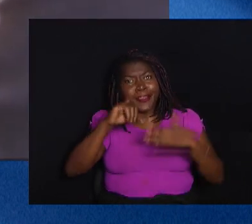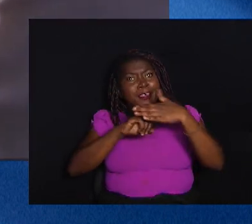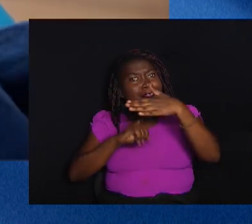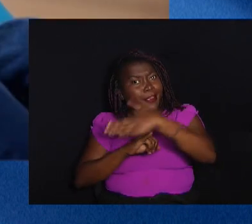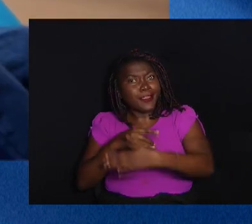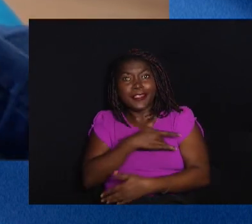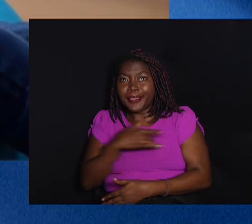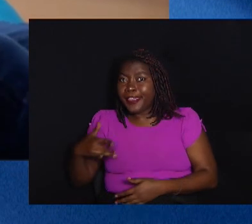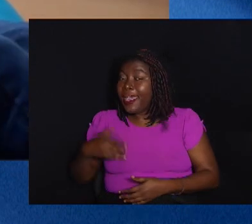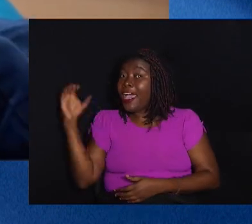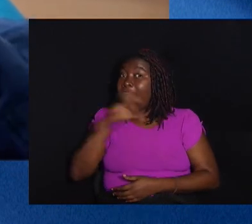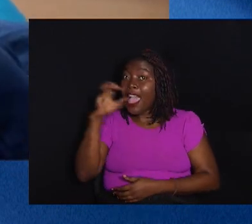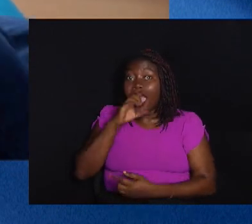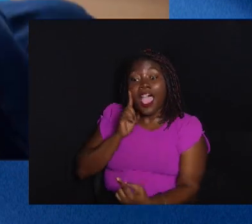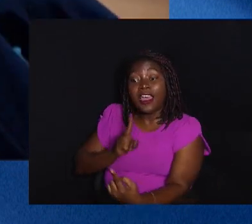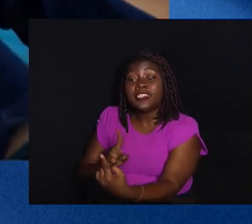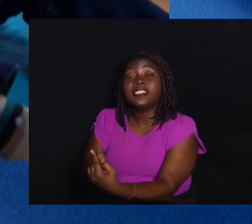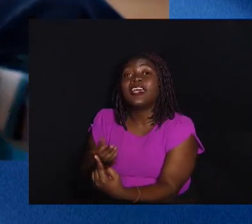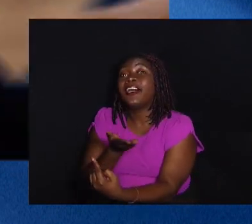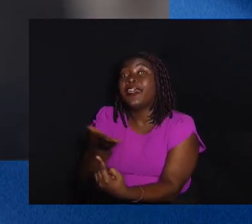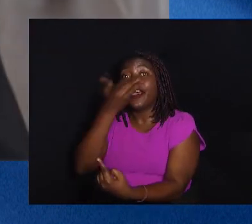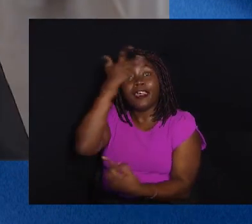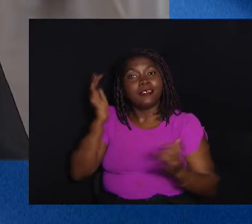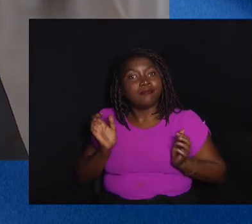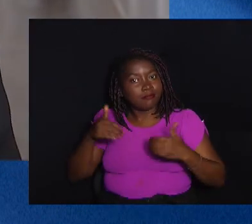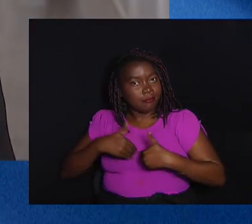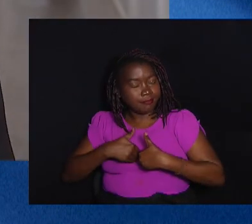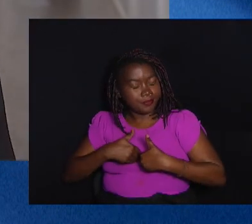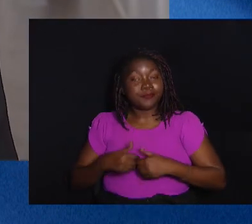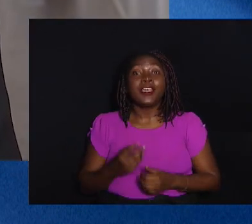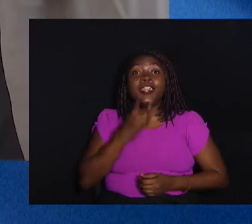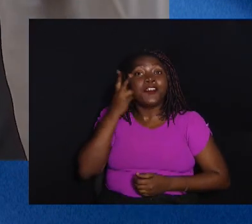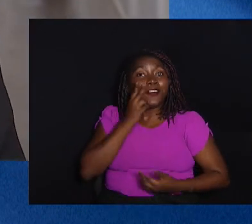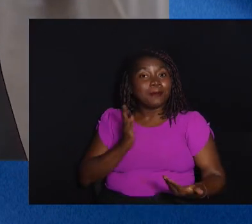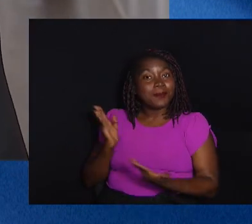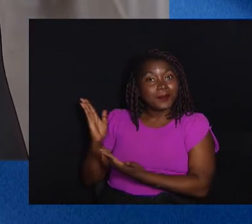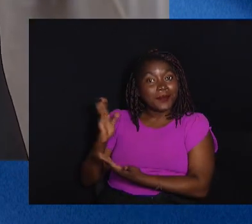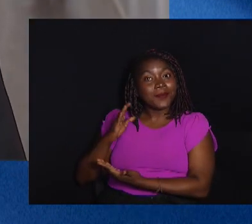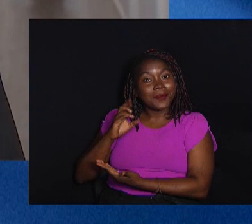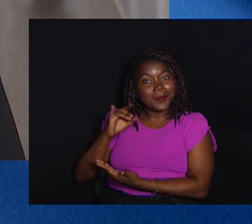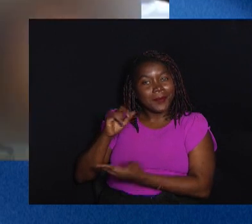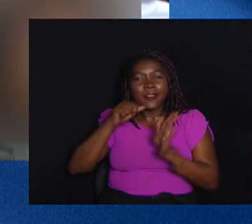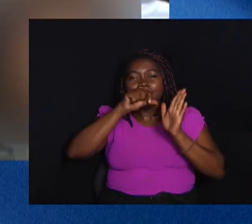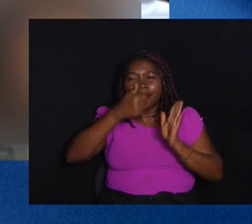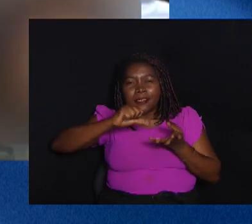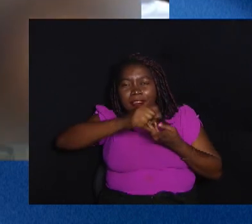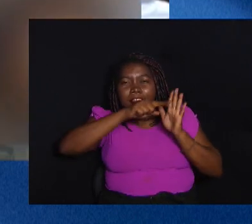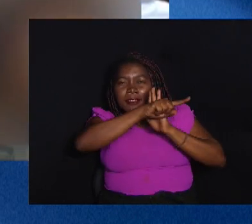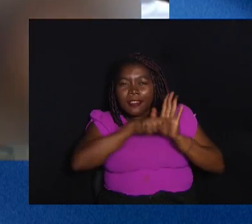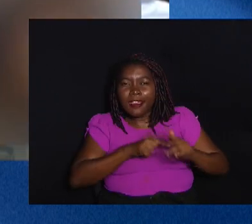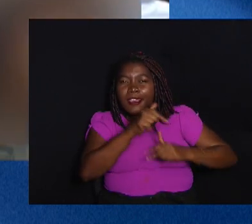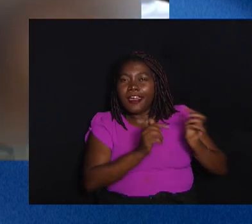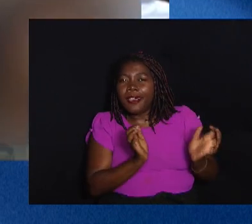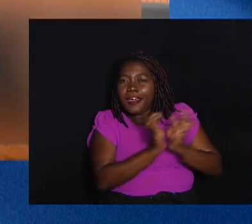de pronto atendimento para pacientes com autismo. Vereador Cecílio Santos analisa o trabalho da Comissão Especial